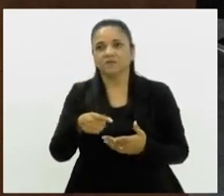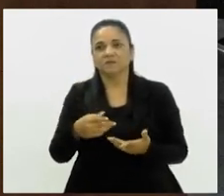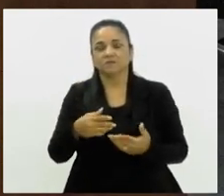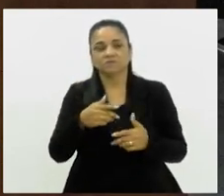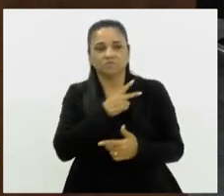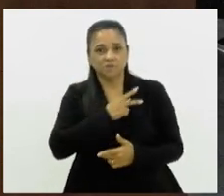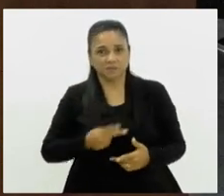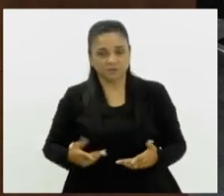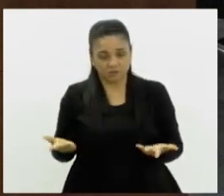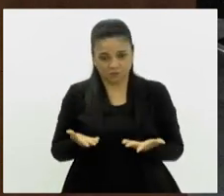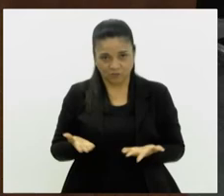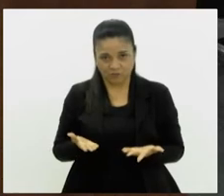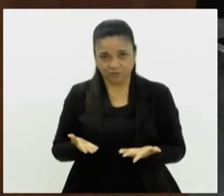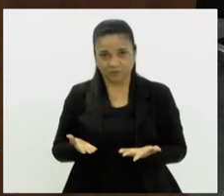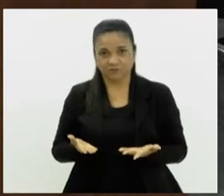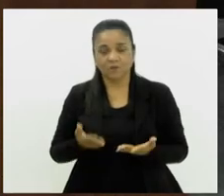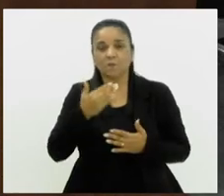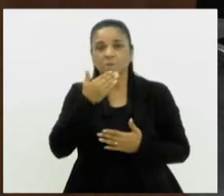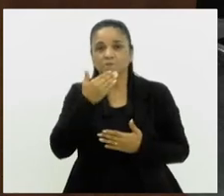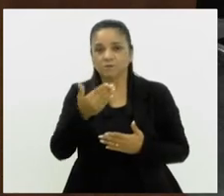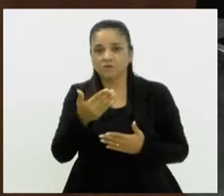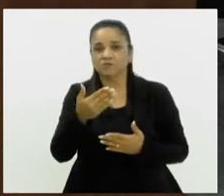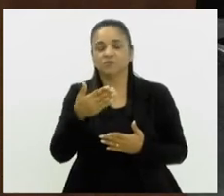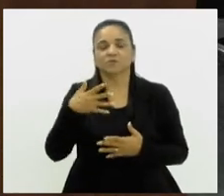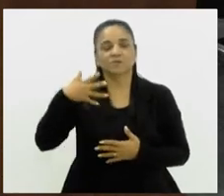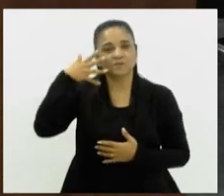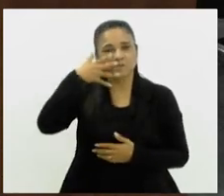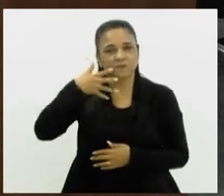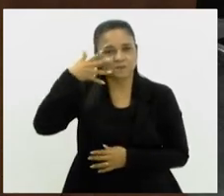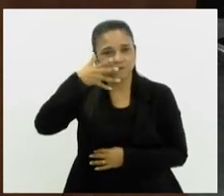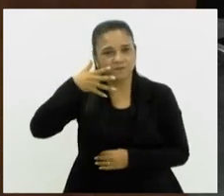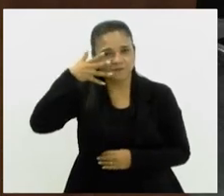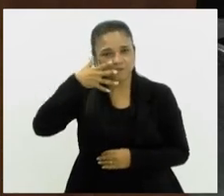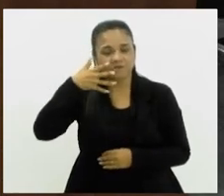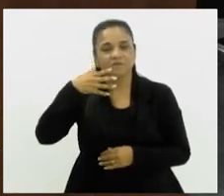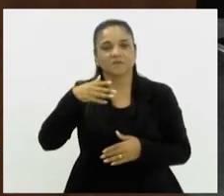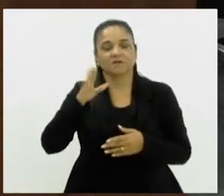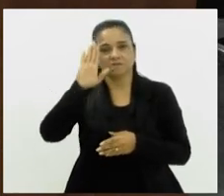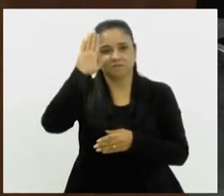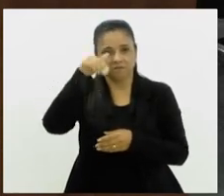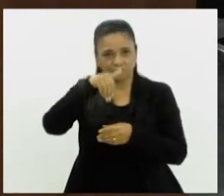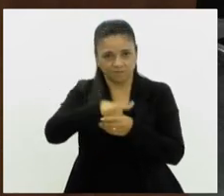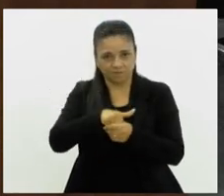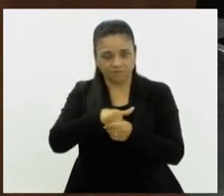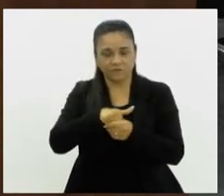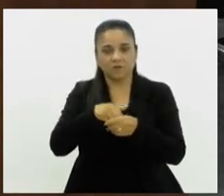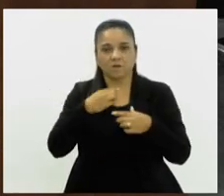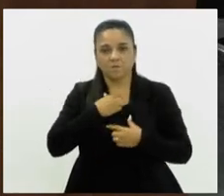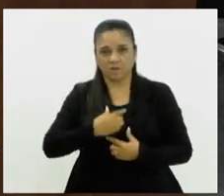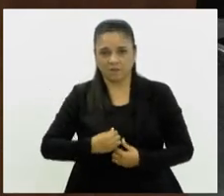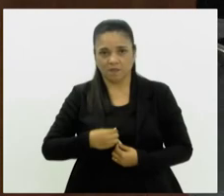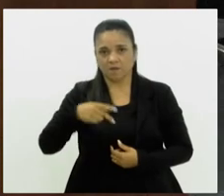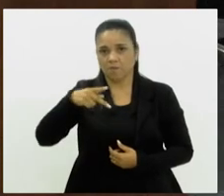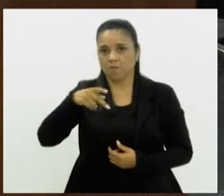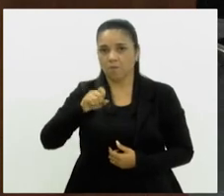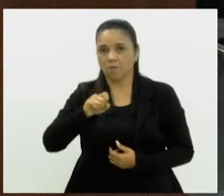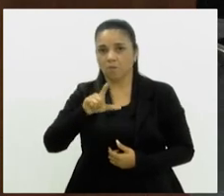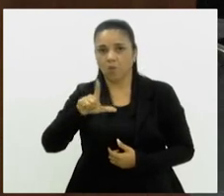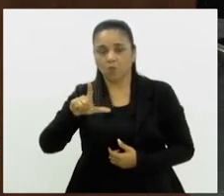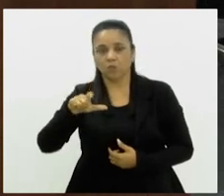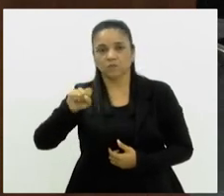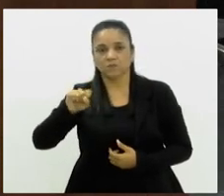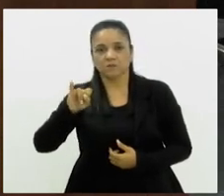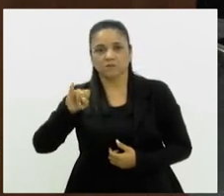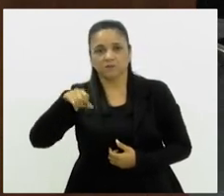preside os nossos trabalhos, também pedi a fala para declaração de voto sobre a medalha Paul Singer, que